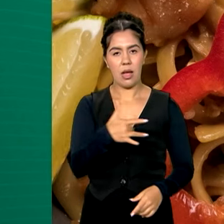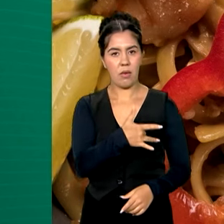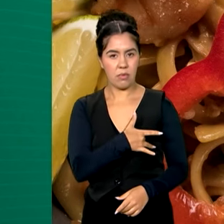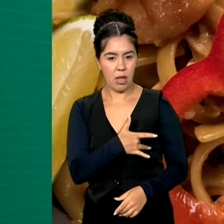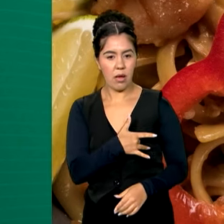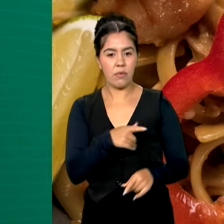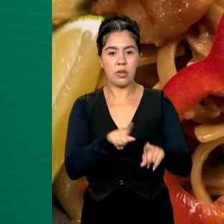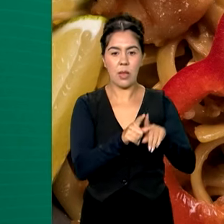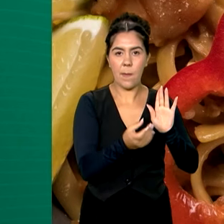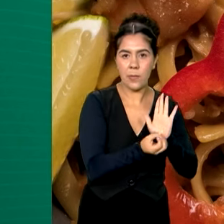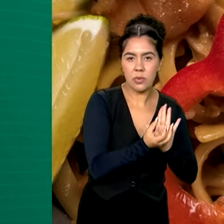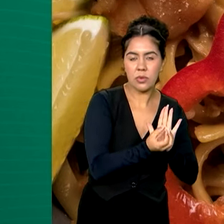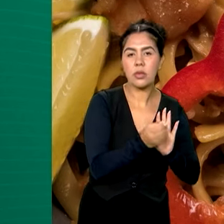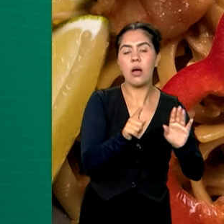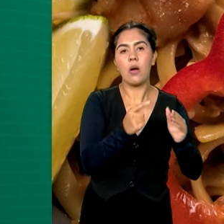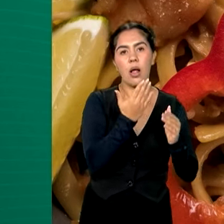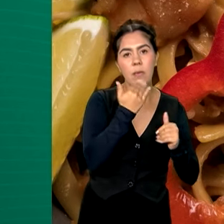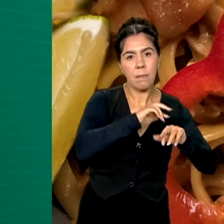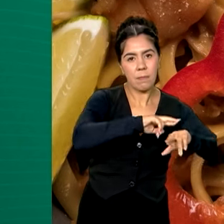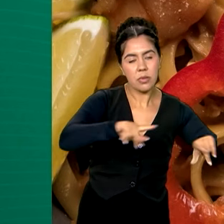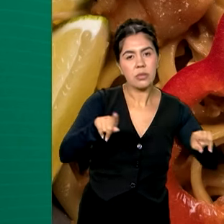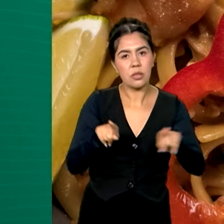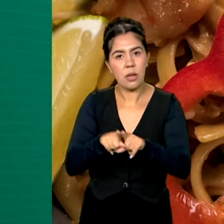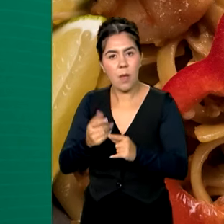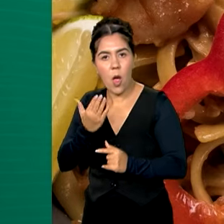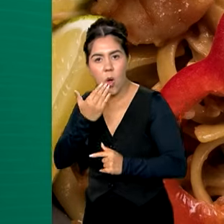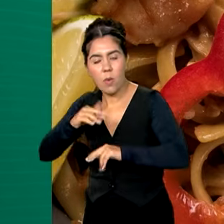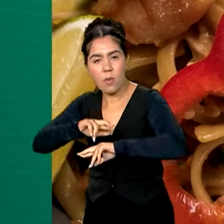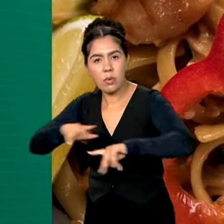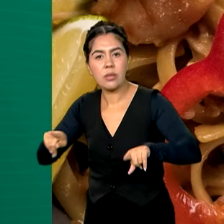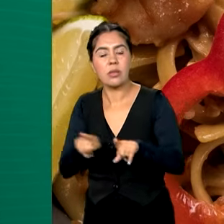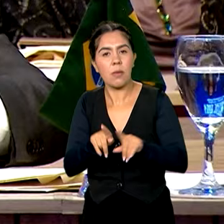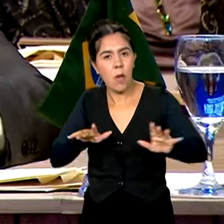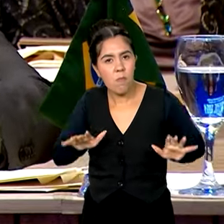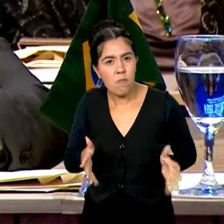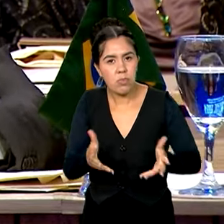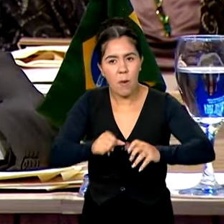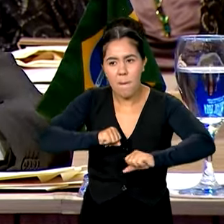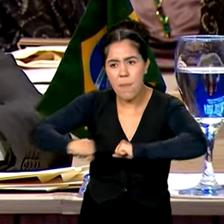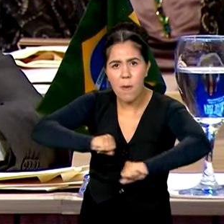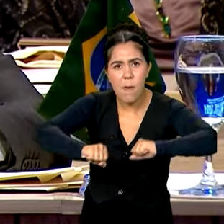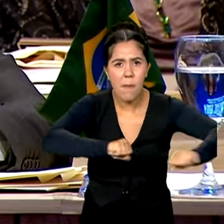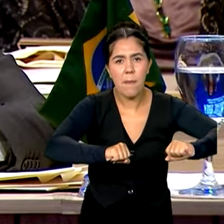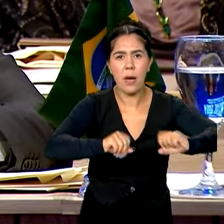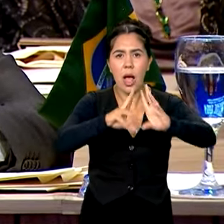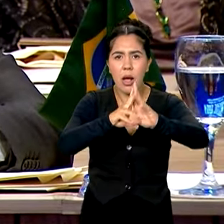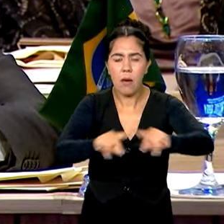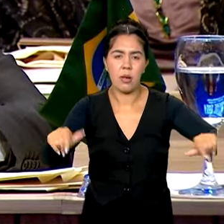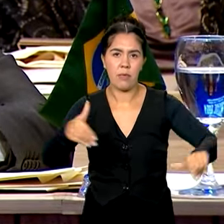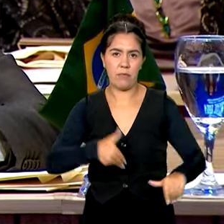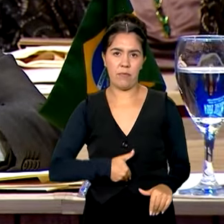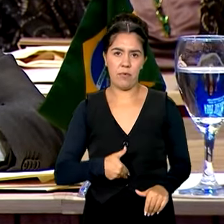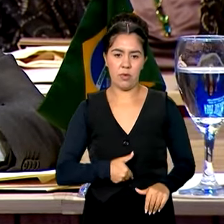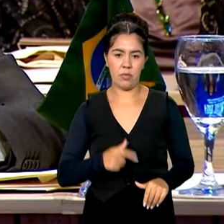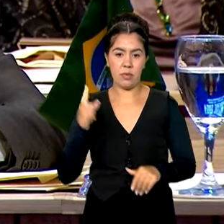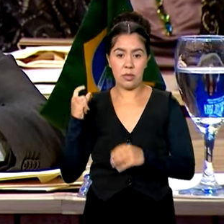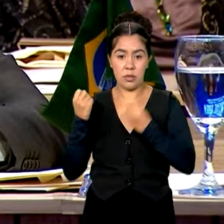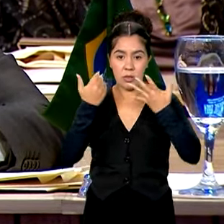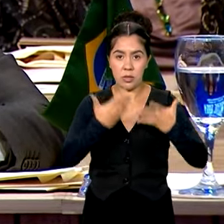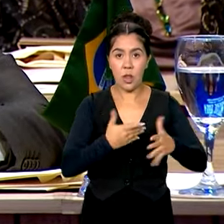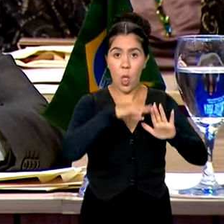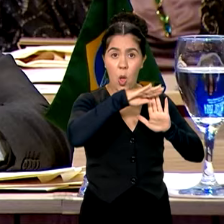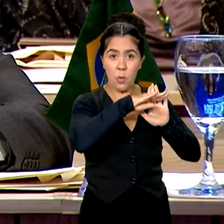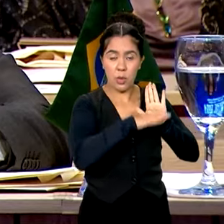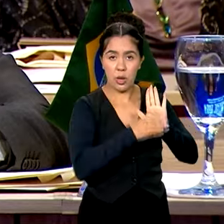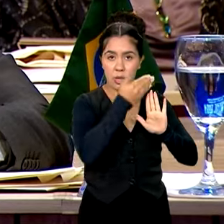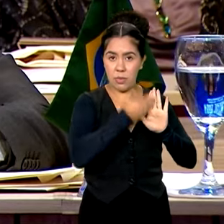produção ao consumo, mobilização para o combate à fome. Programas como Bolsa Família, de